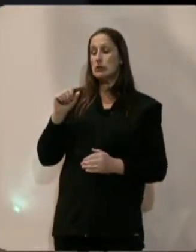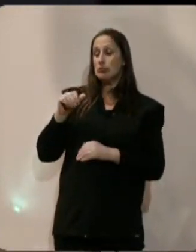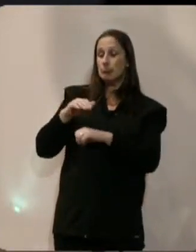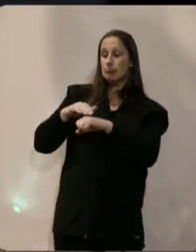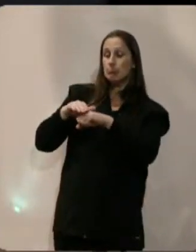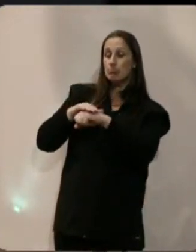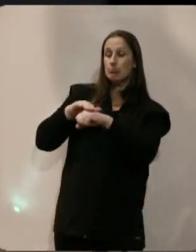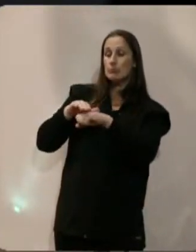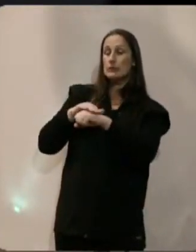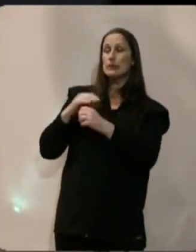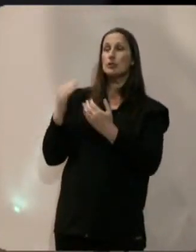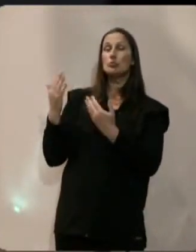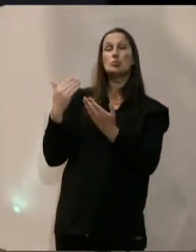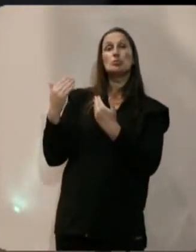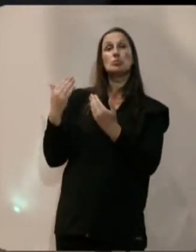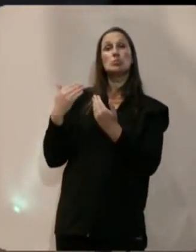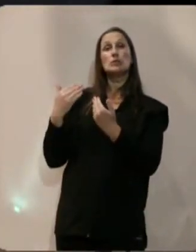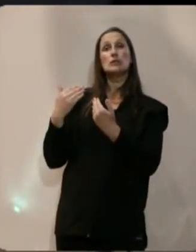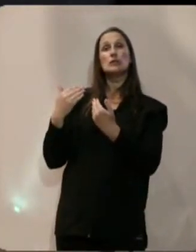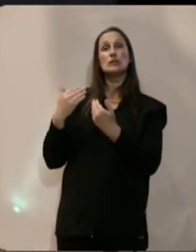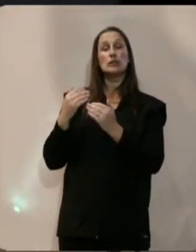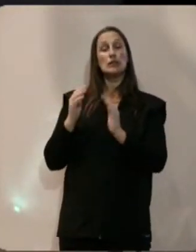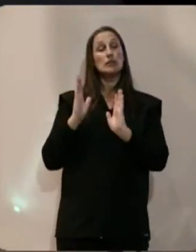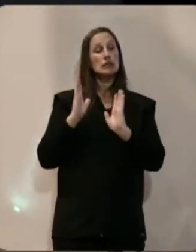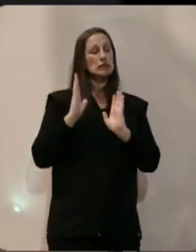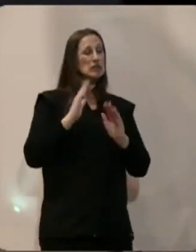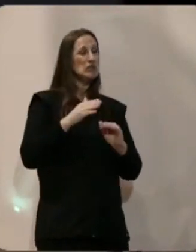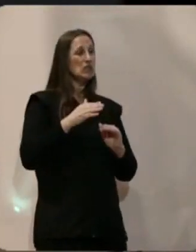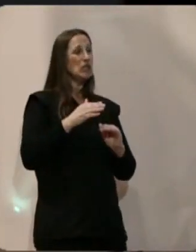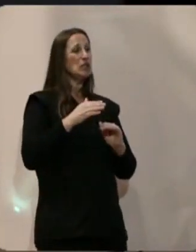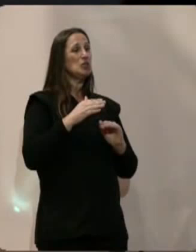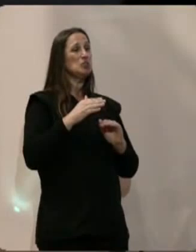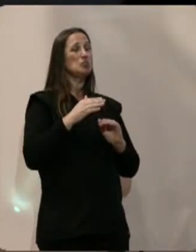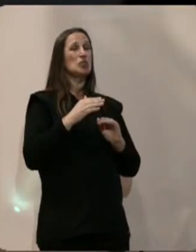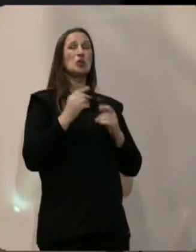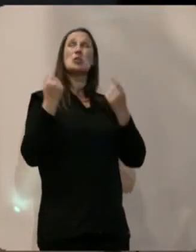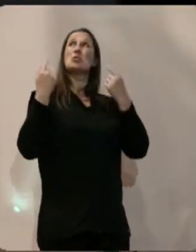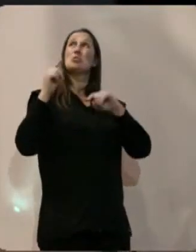e eu queria saber por que esse acidente estúpido.